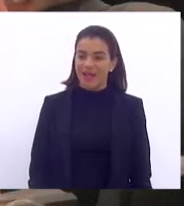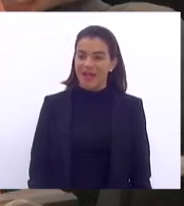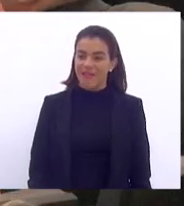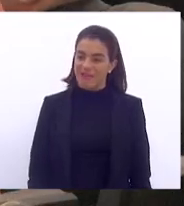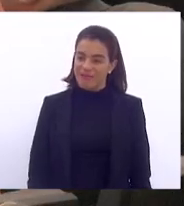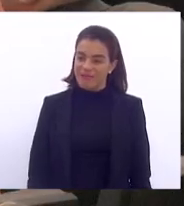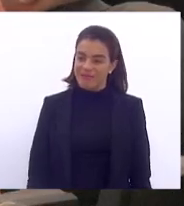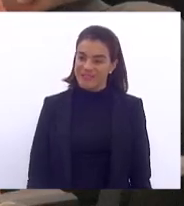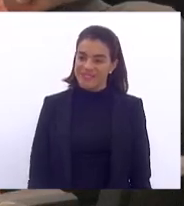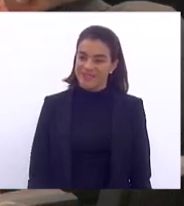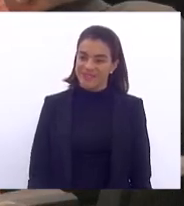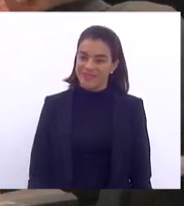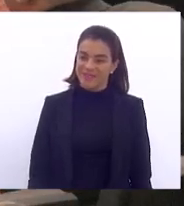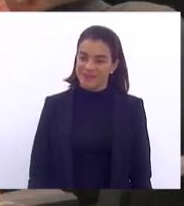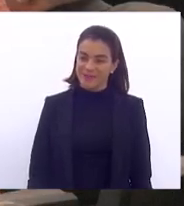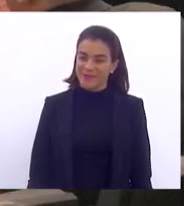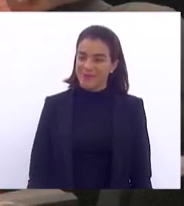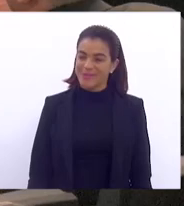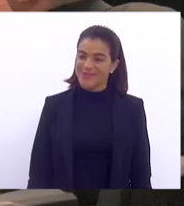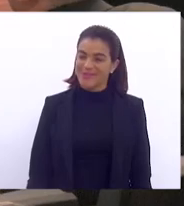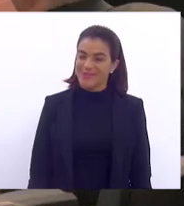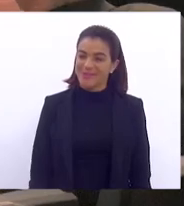plenário Obrigado